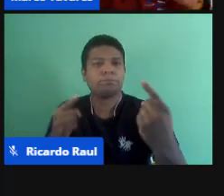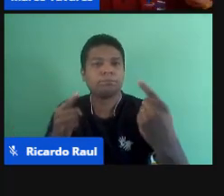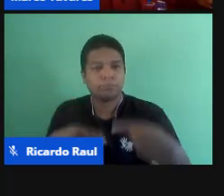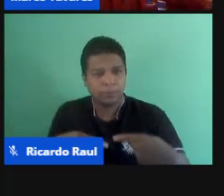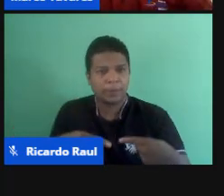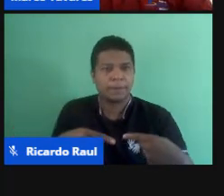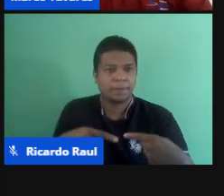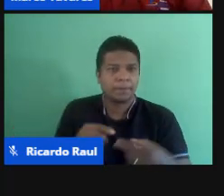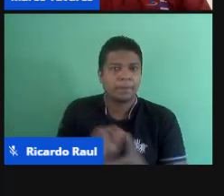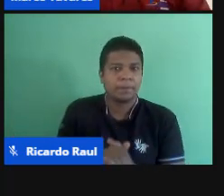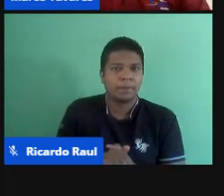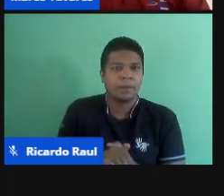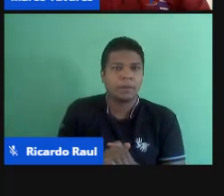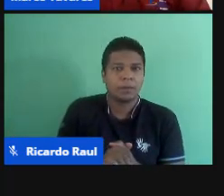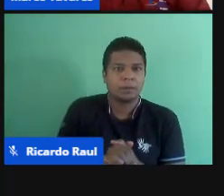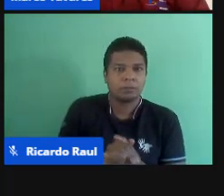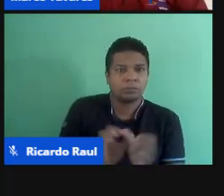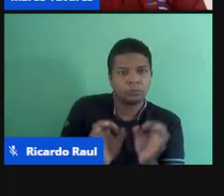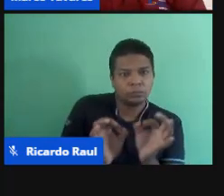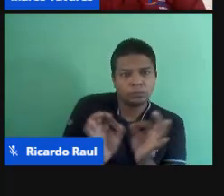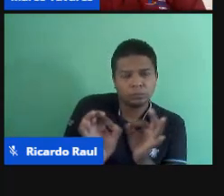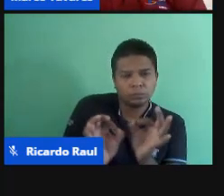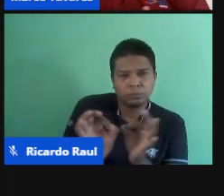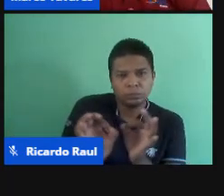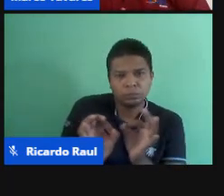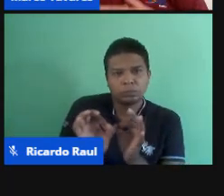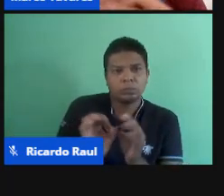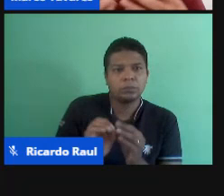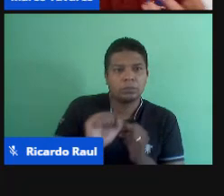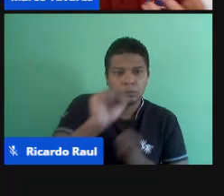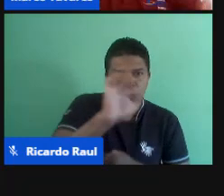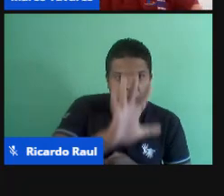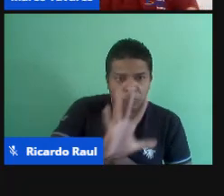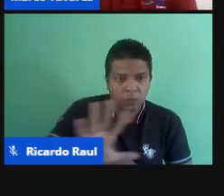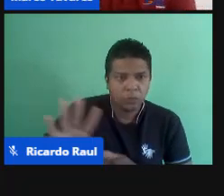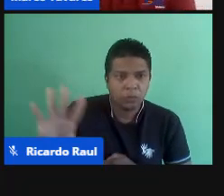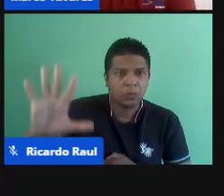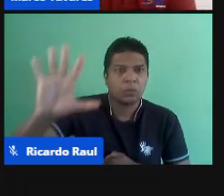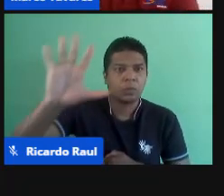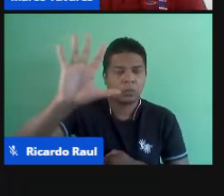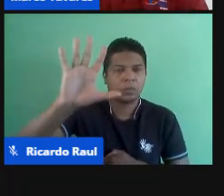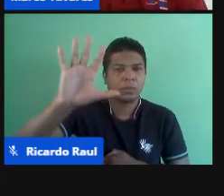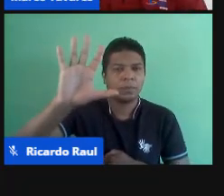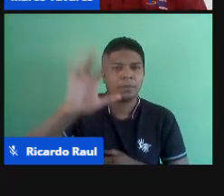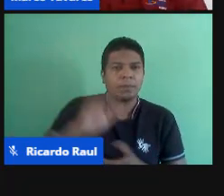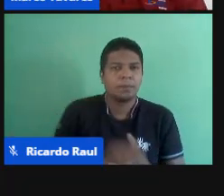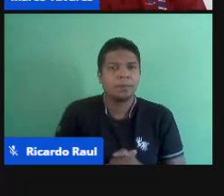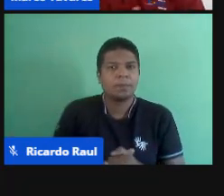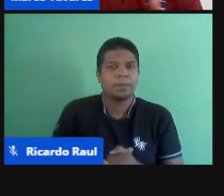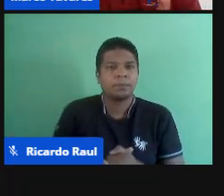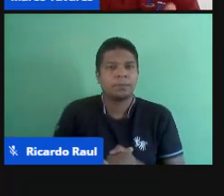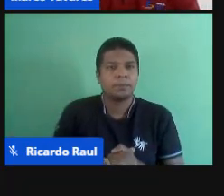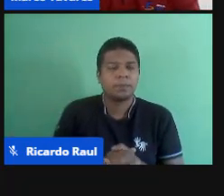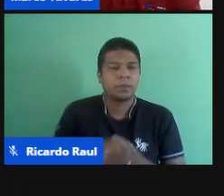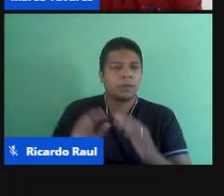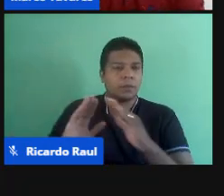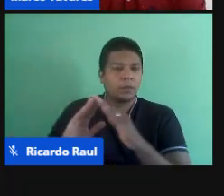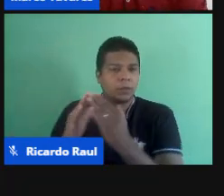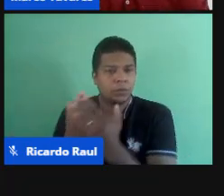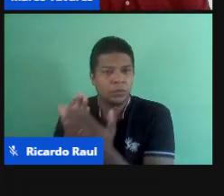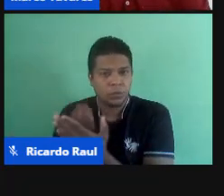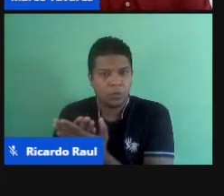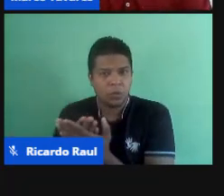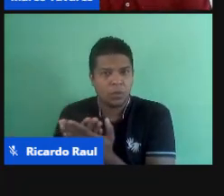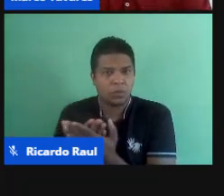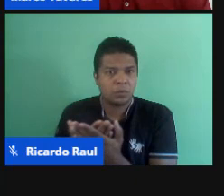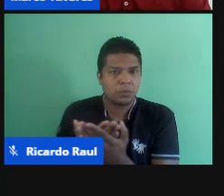tinha um sistema de competição nacional e que chegava através da escola no seu